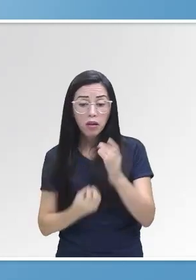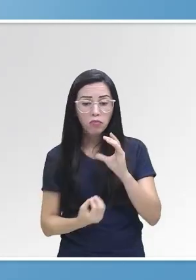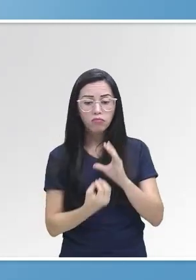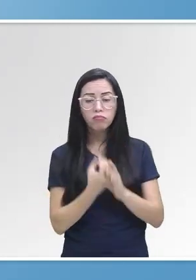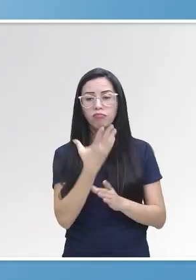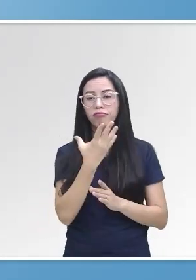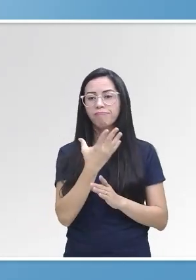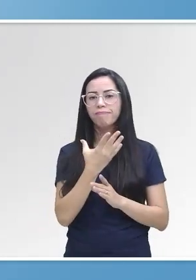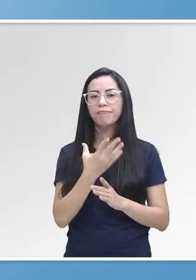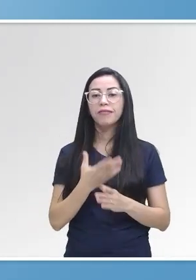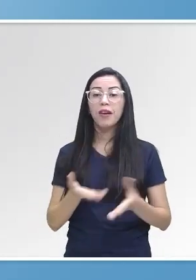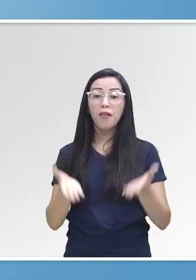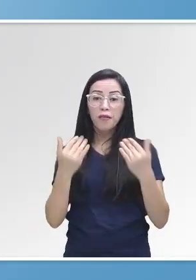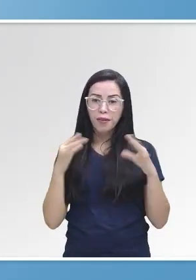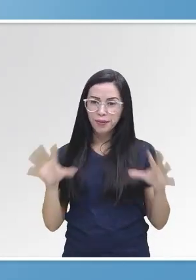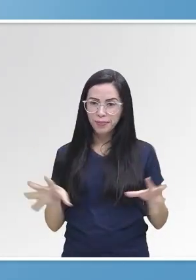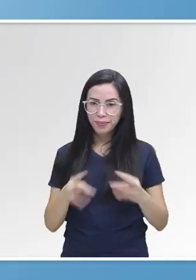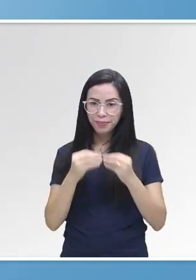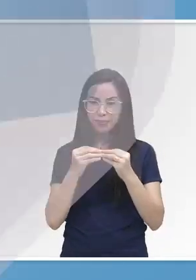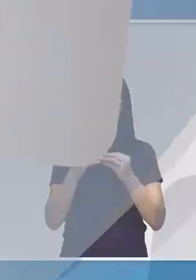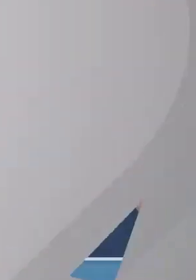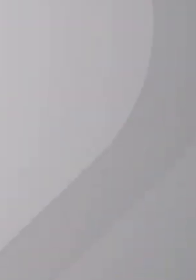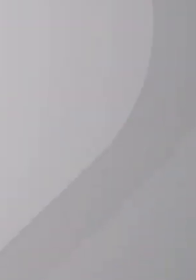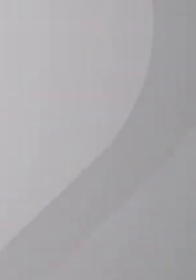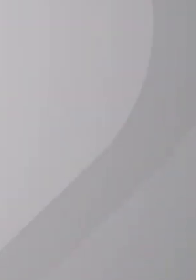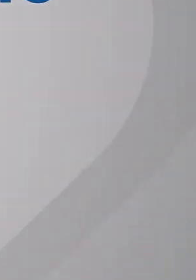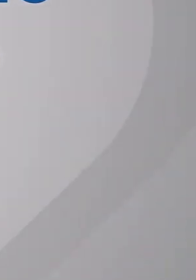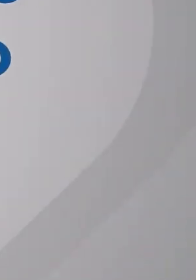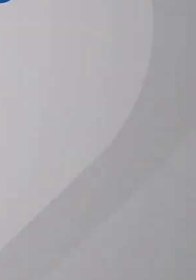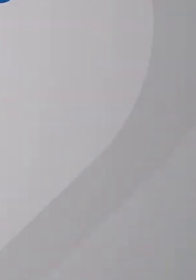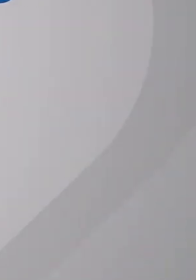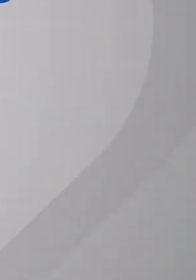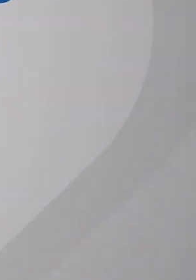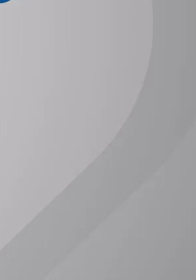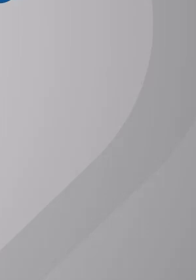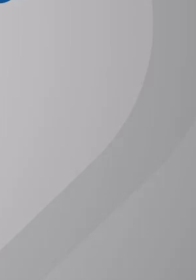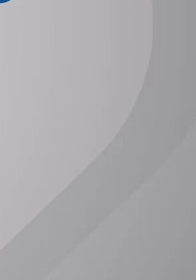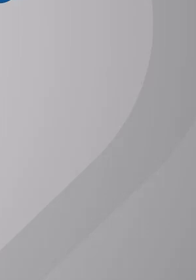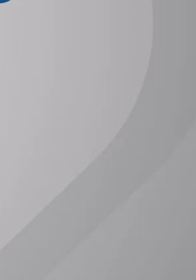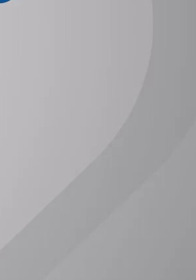vamos rever na sala resumo do conteúdo e